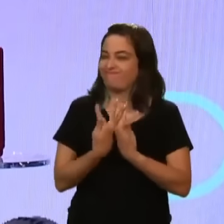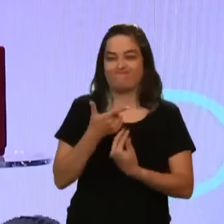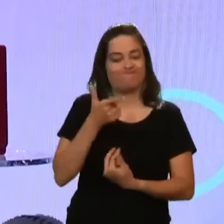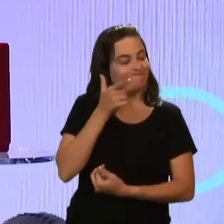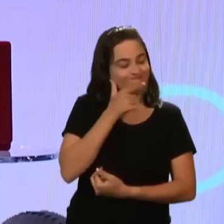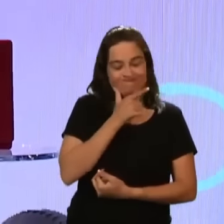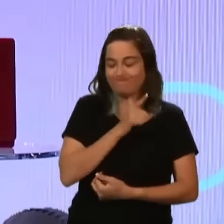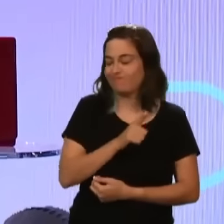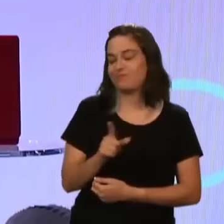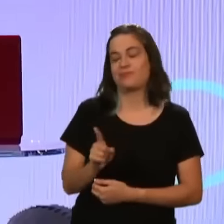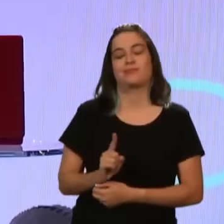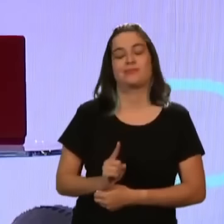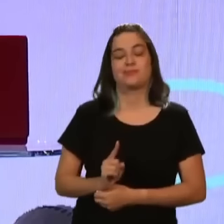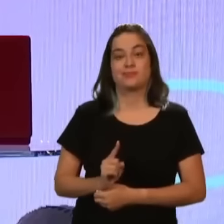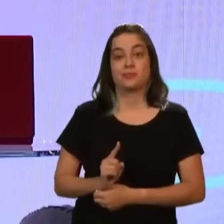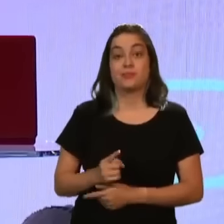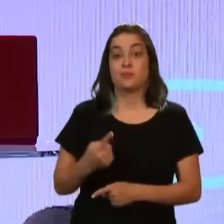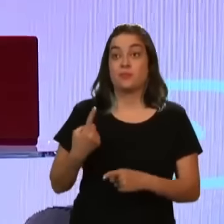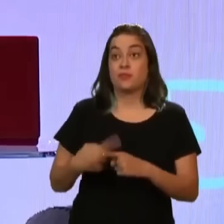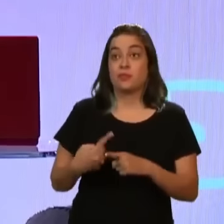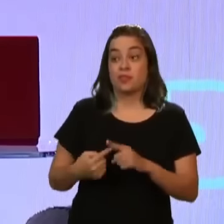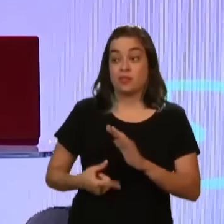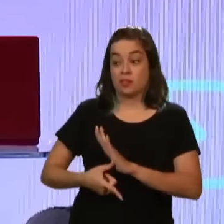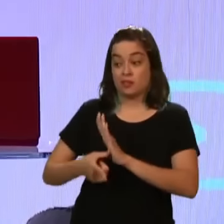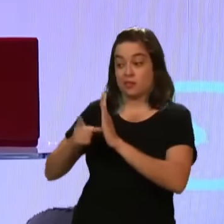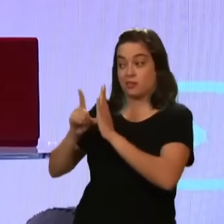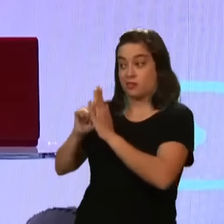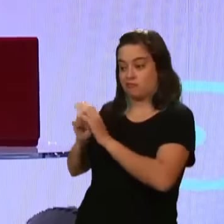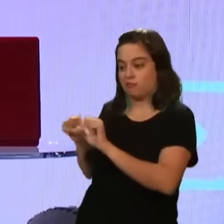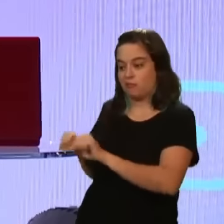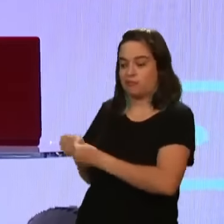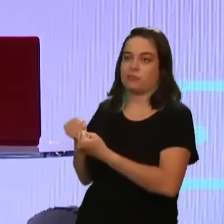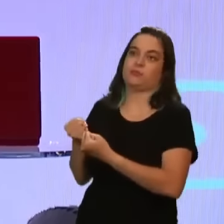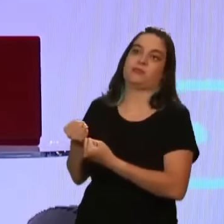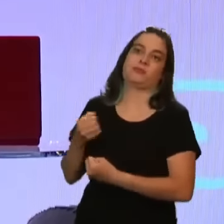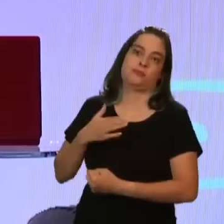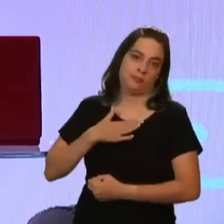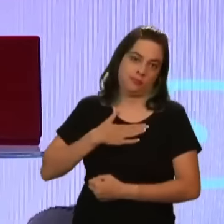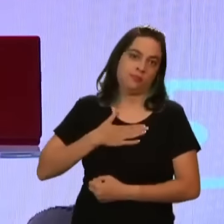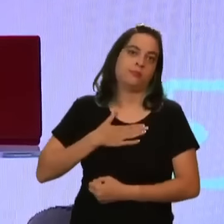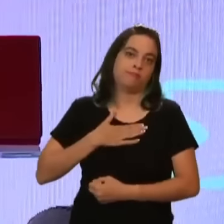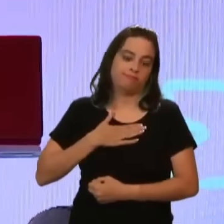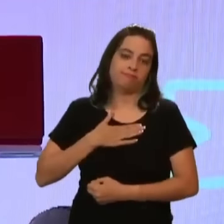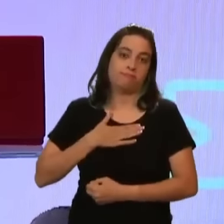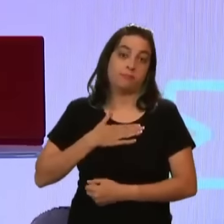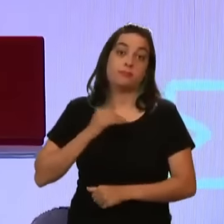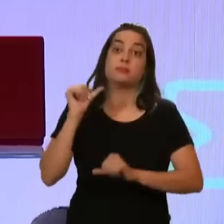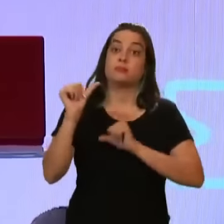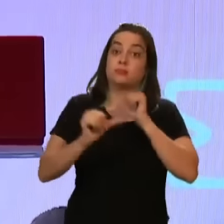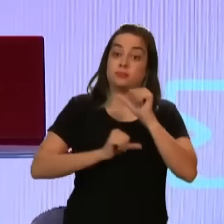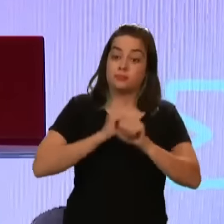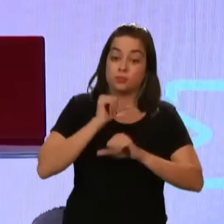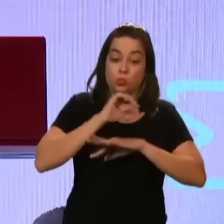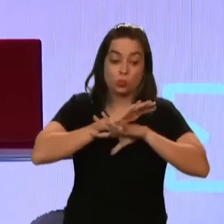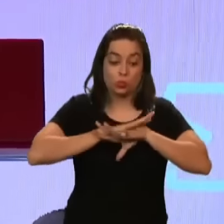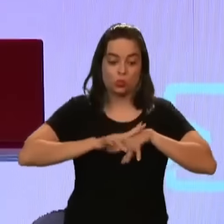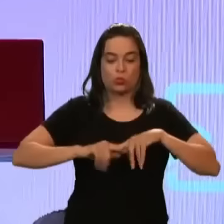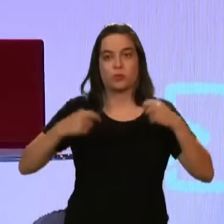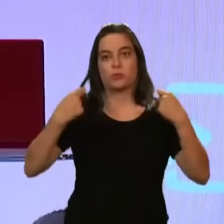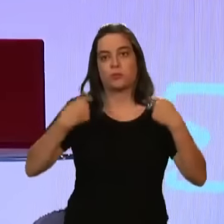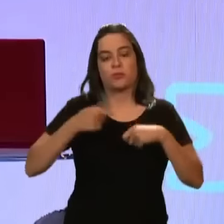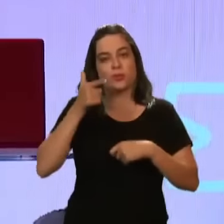consegue. Por quê? Porque ali quebrou aquela ponte, né? Precisa haver uma cura para que ela consiga